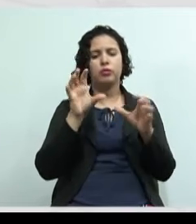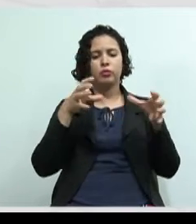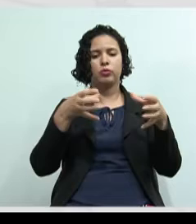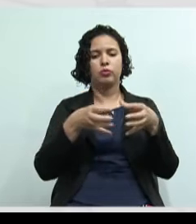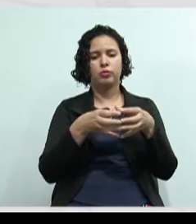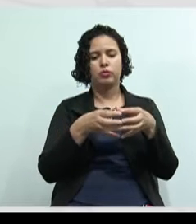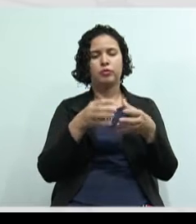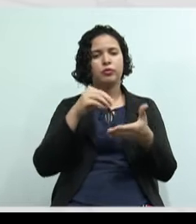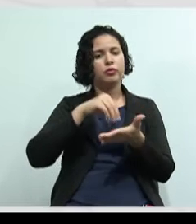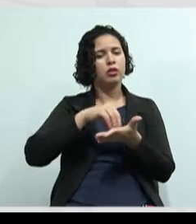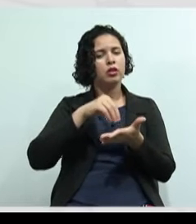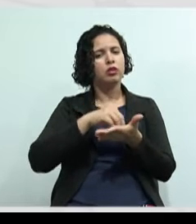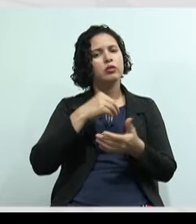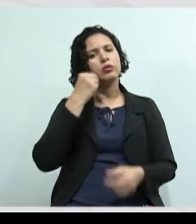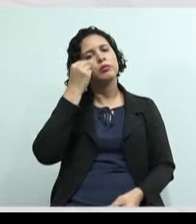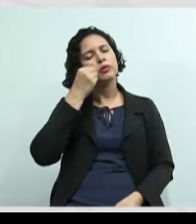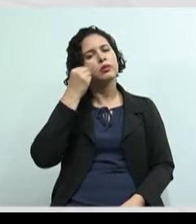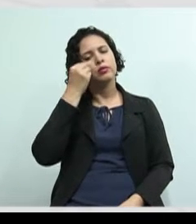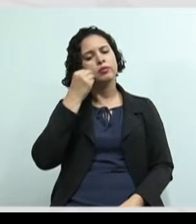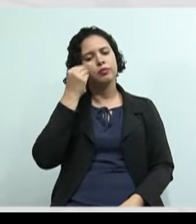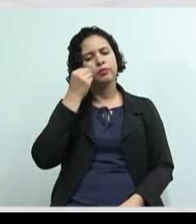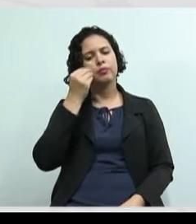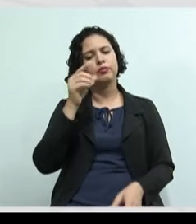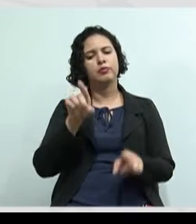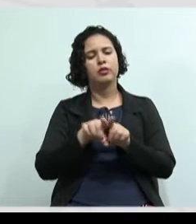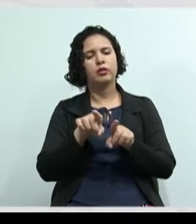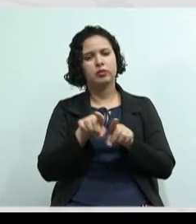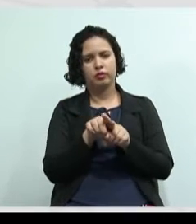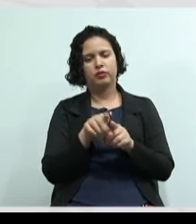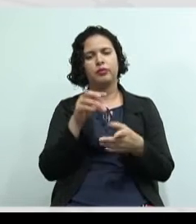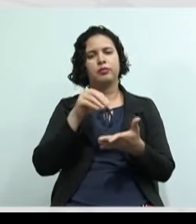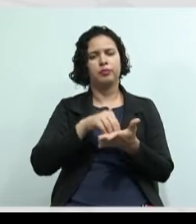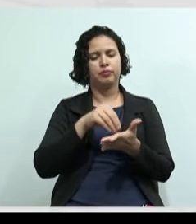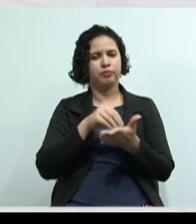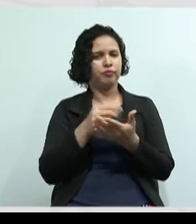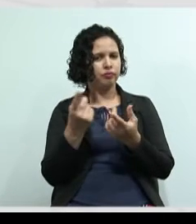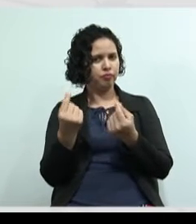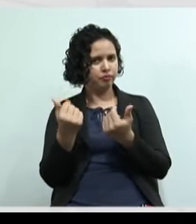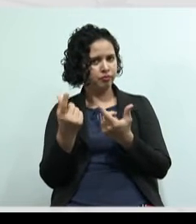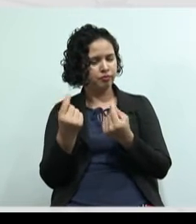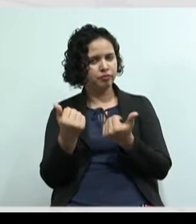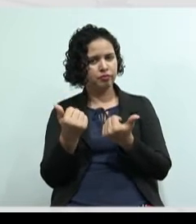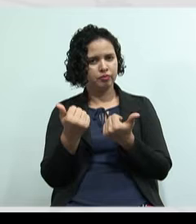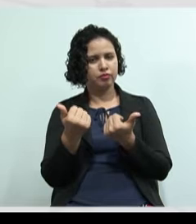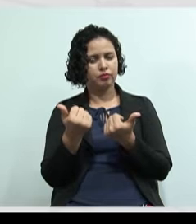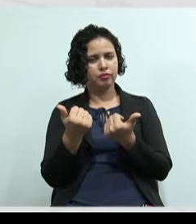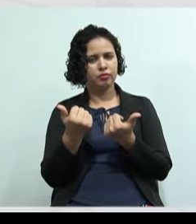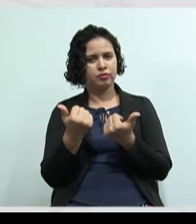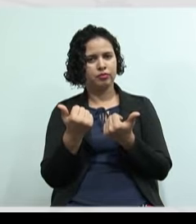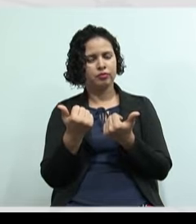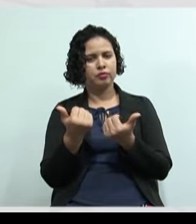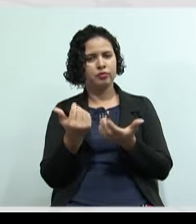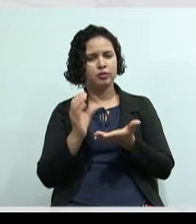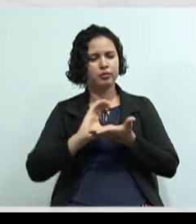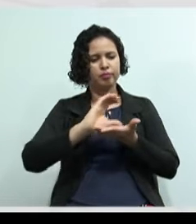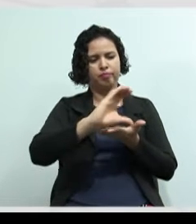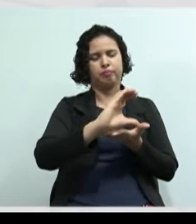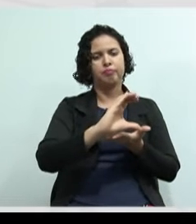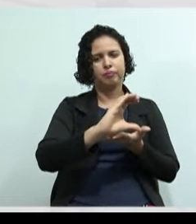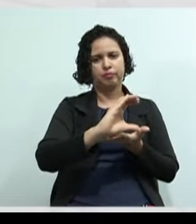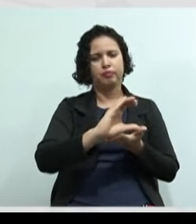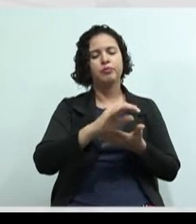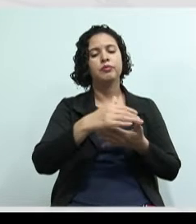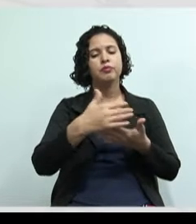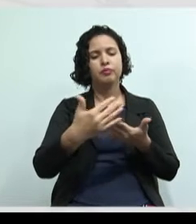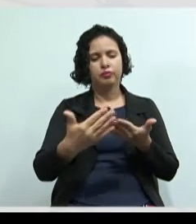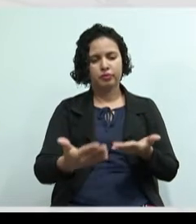ter falta de experiência, tá? E também falta de recurso financeiro ou capital para investir. Tanto os pontos